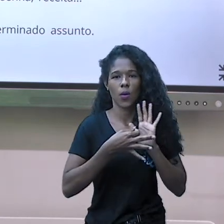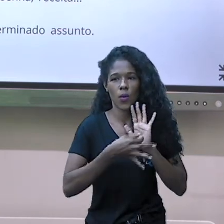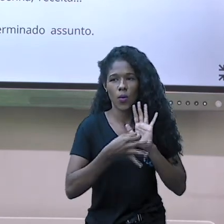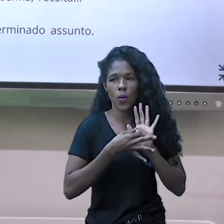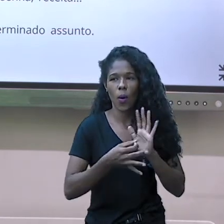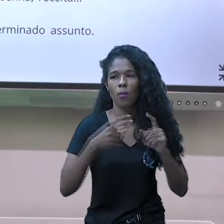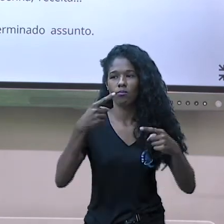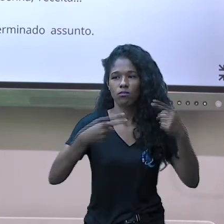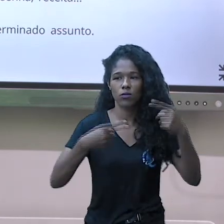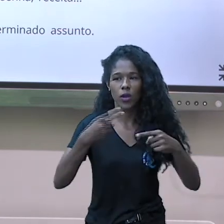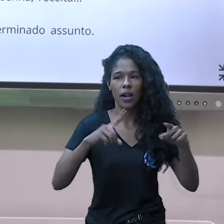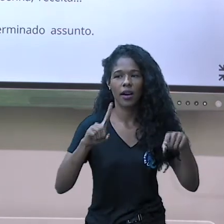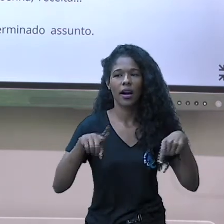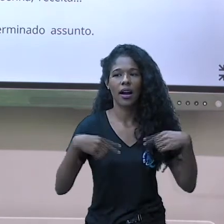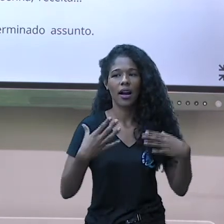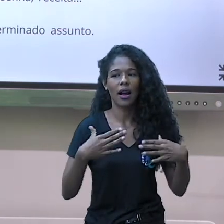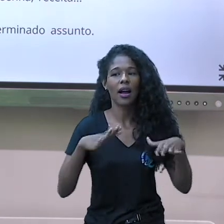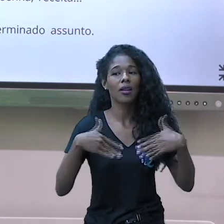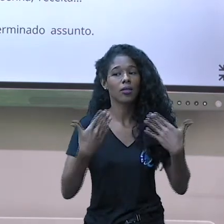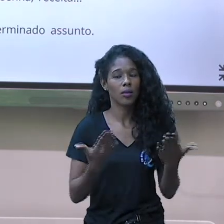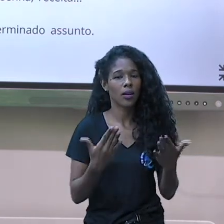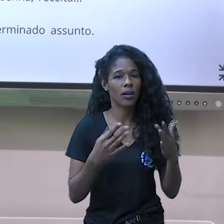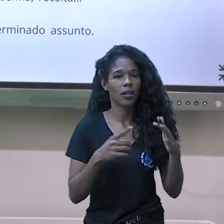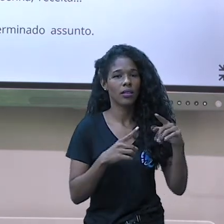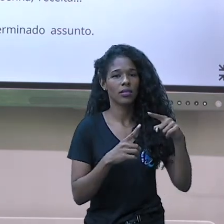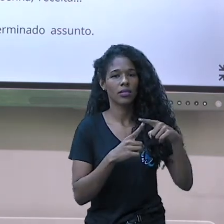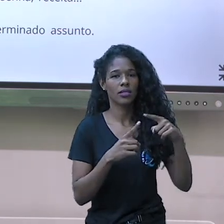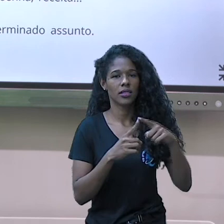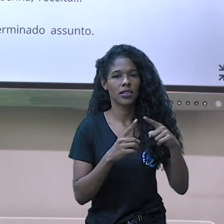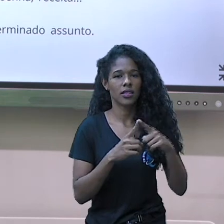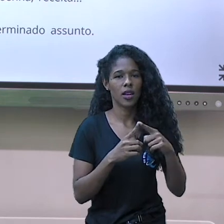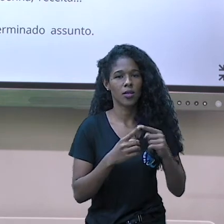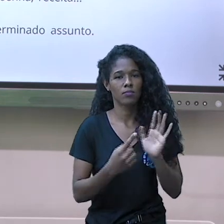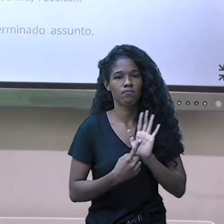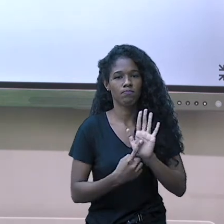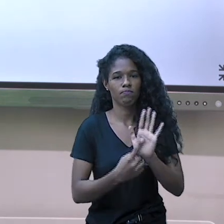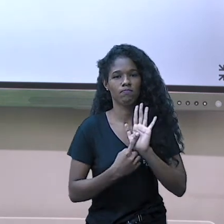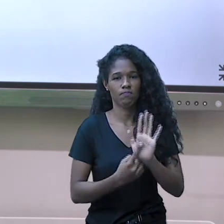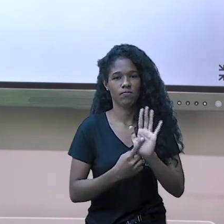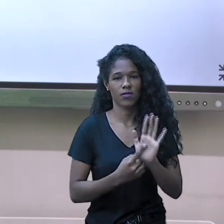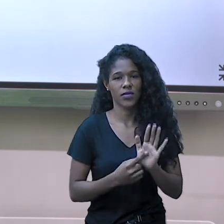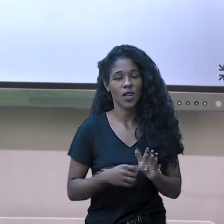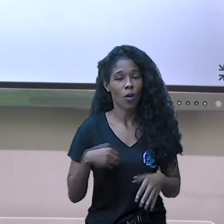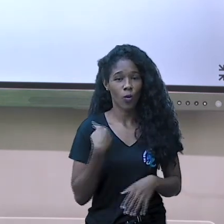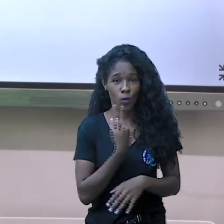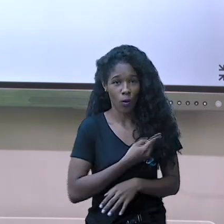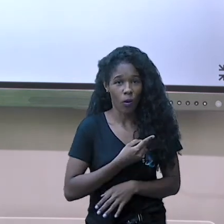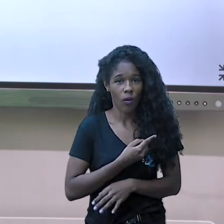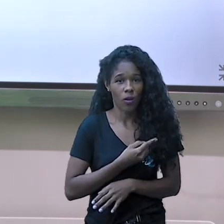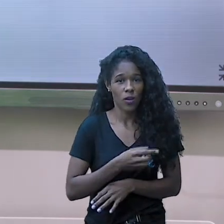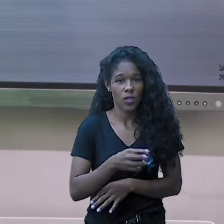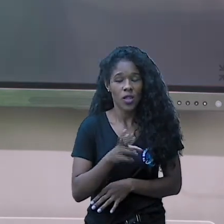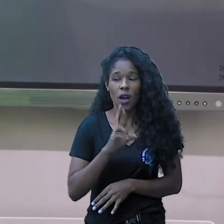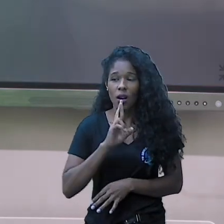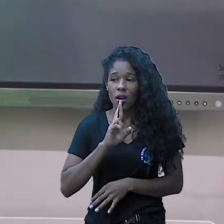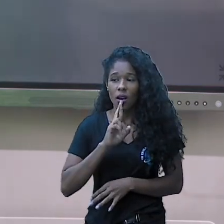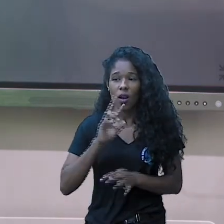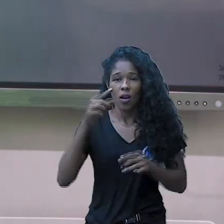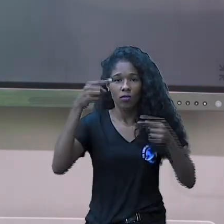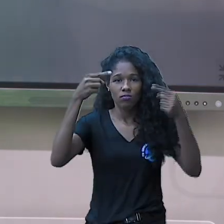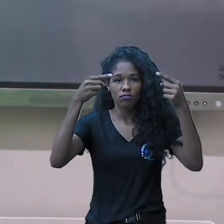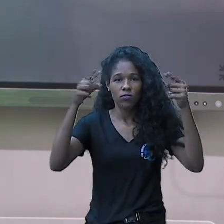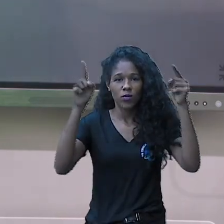certo, certo. E acertamos tudo. Acabou. Só isso, quer dizer que nós prestamos atenção na